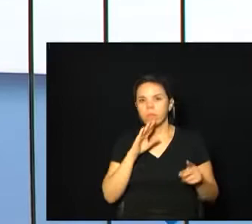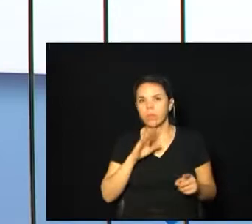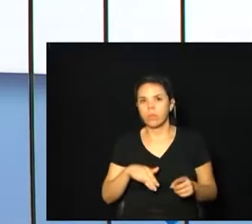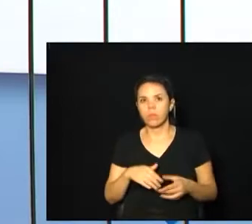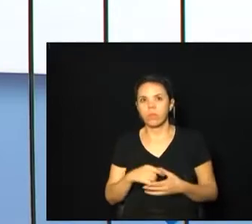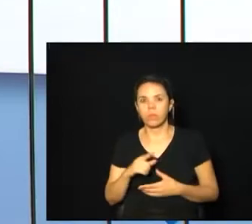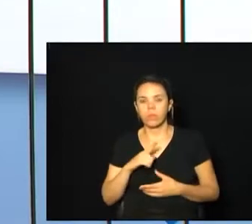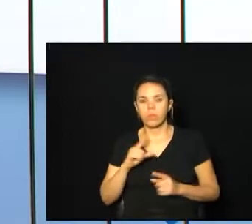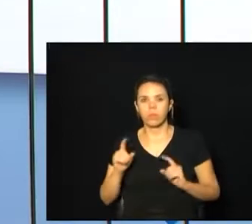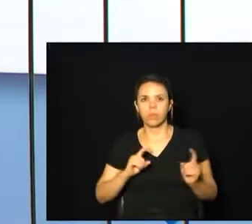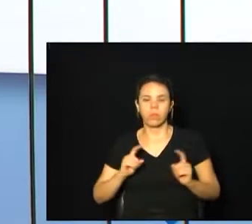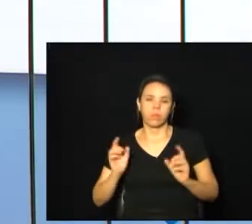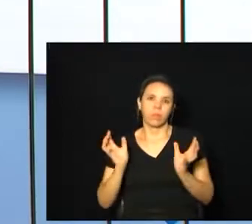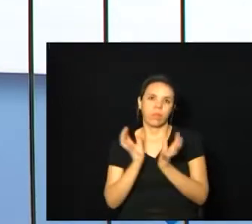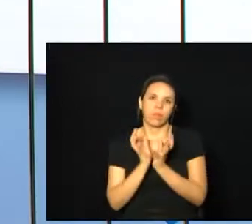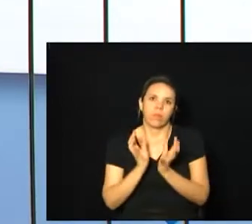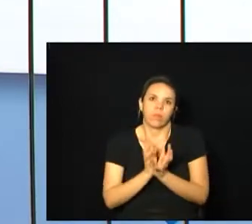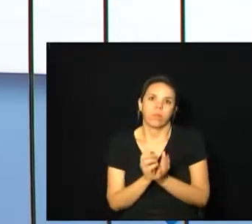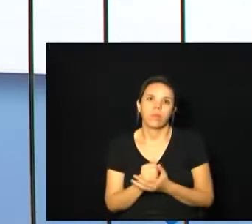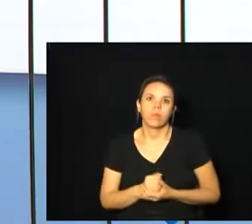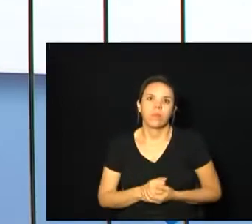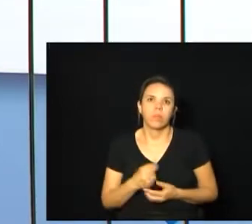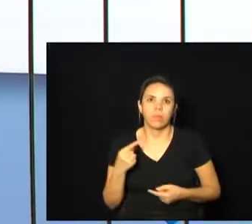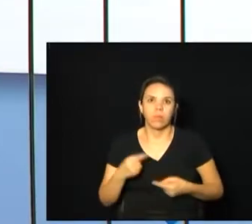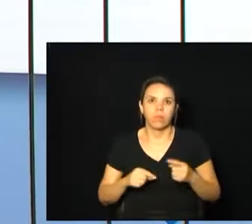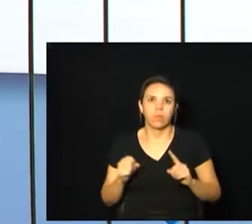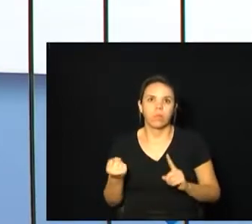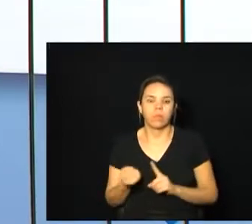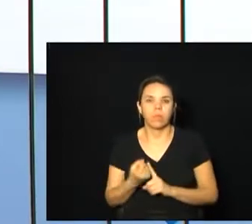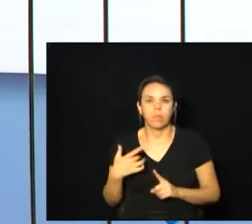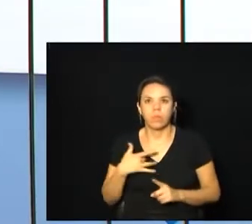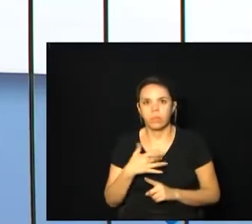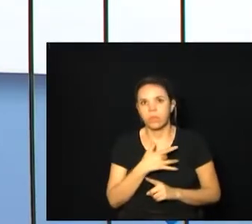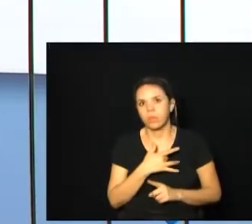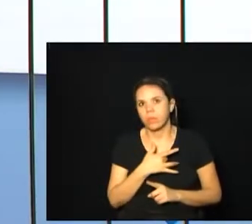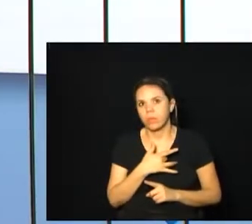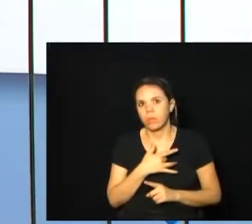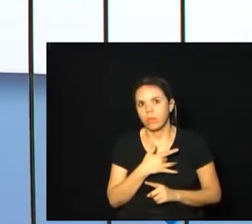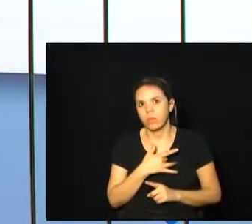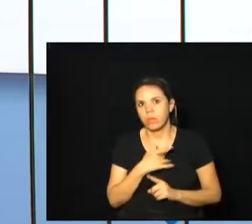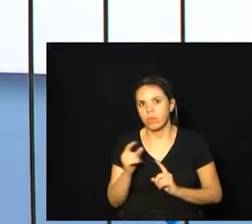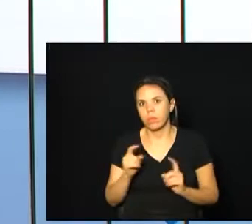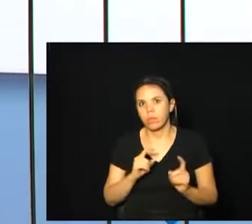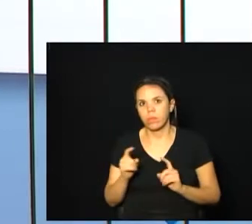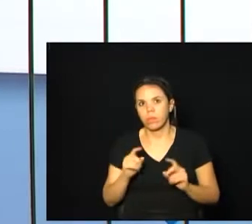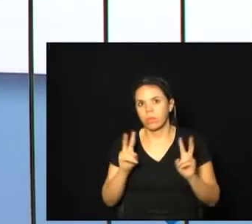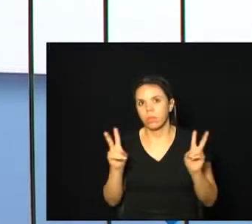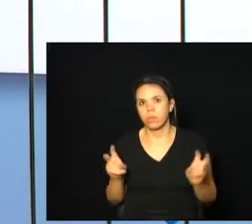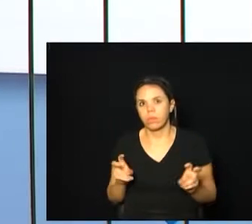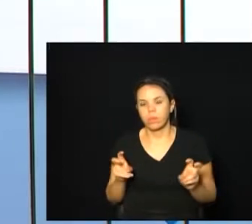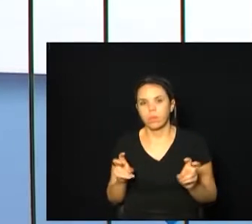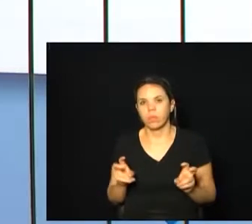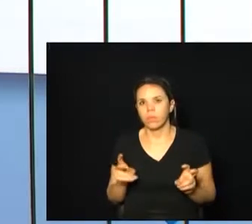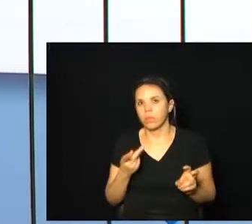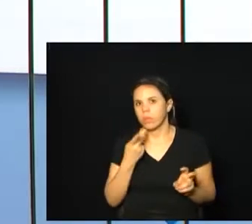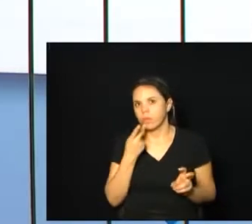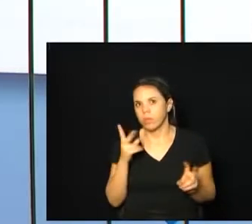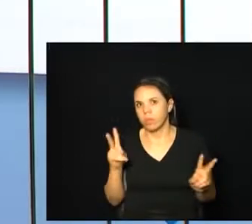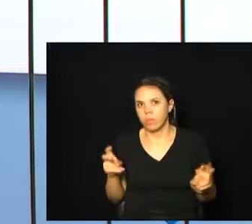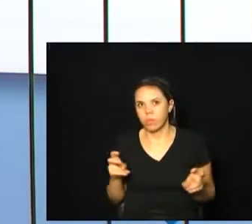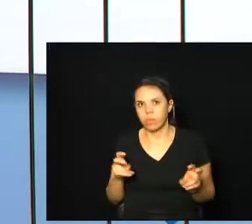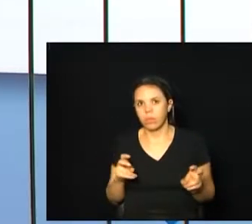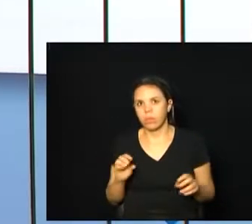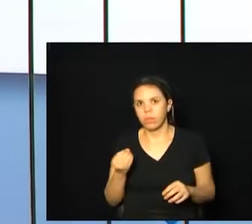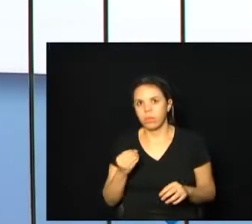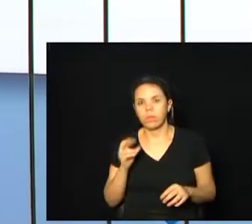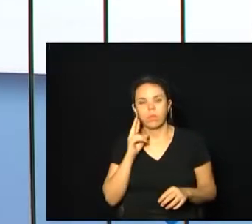tarde, tem a reunião da Comissão Permanente de Política Social e Saúde. Vai ser uma reunião temática falando sobre o